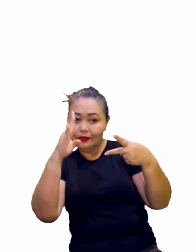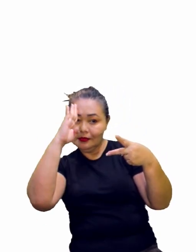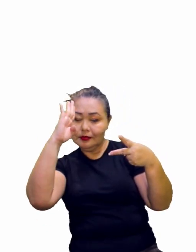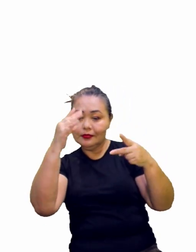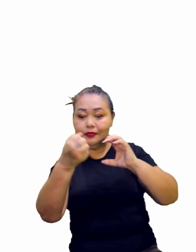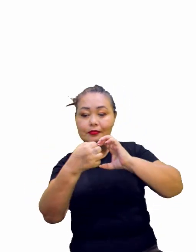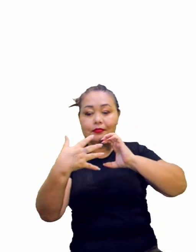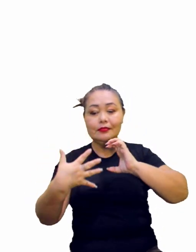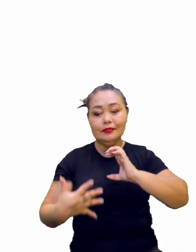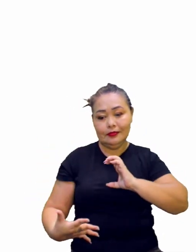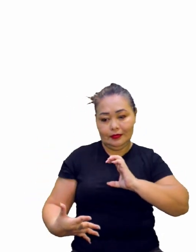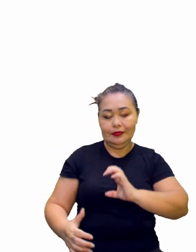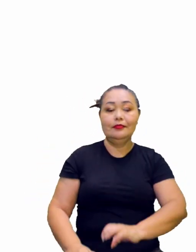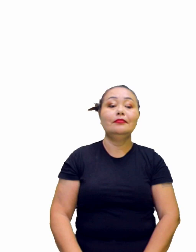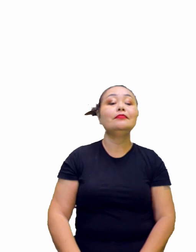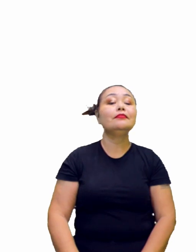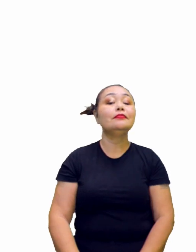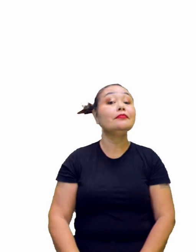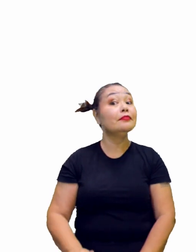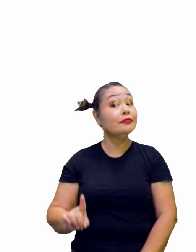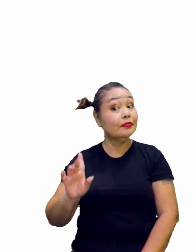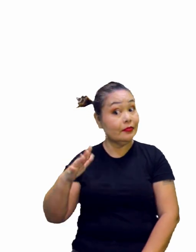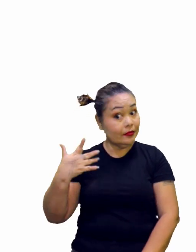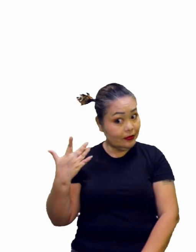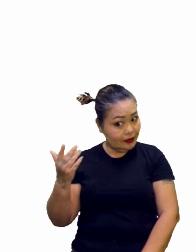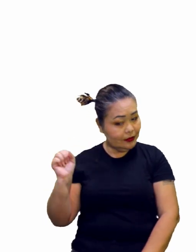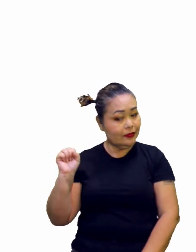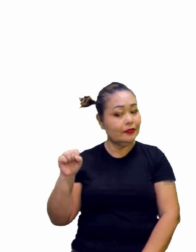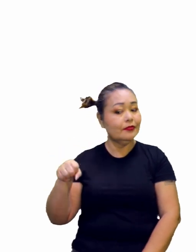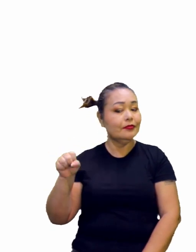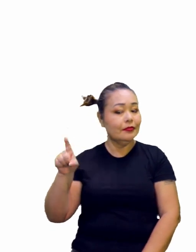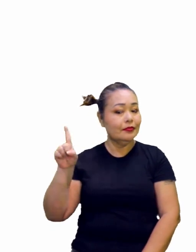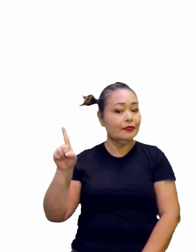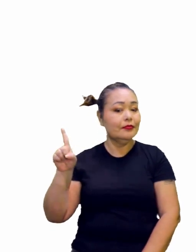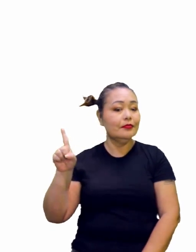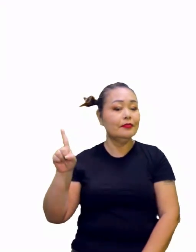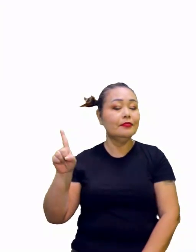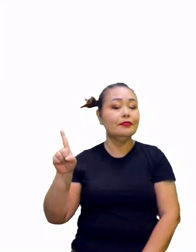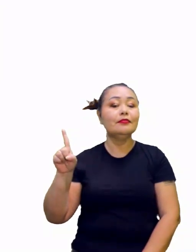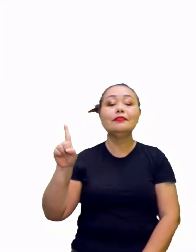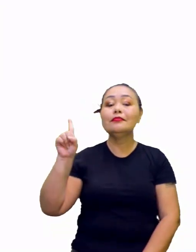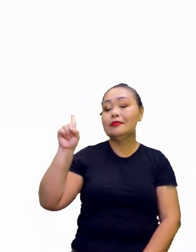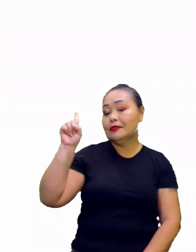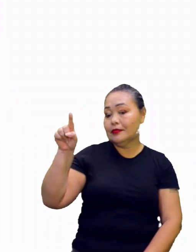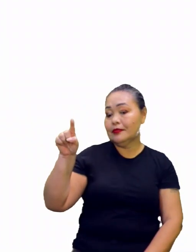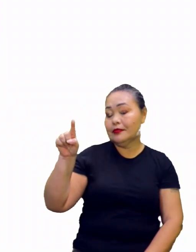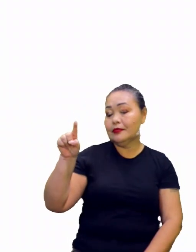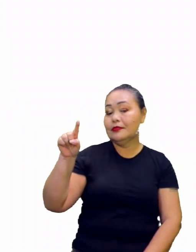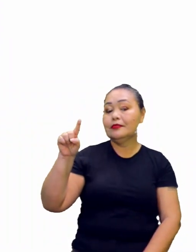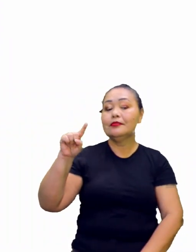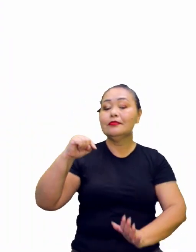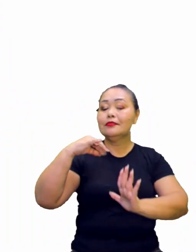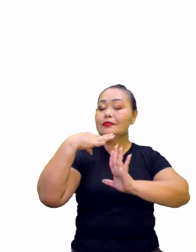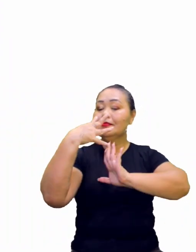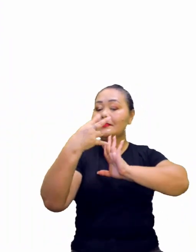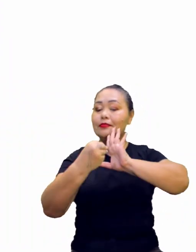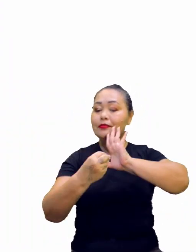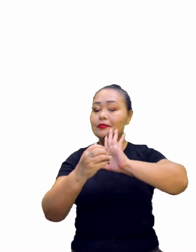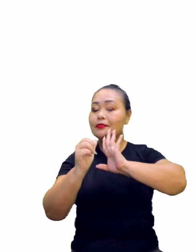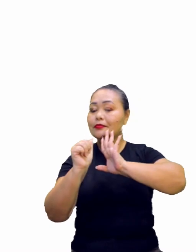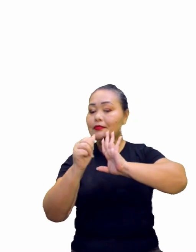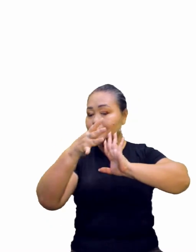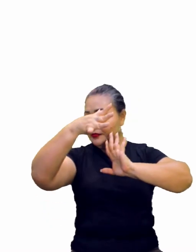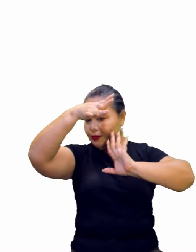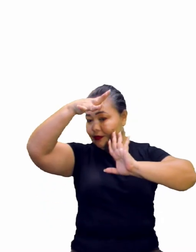principais características. Ah, agora sim. Olha aí, ó. O bioma amazônico é um